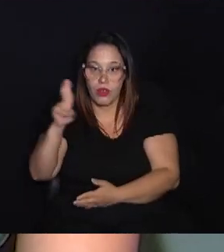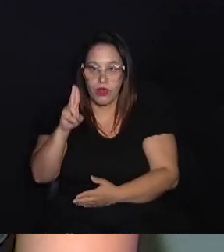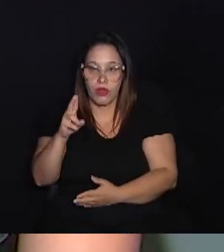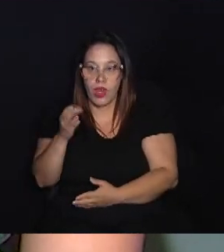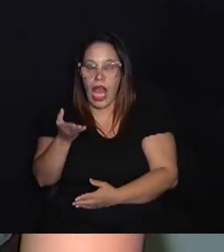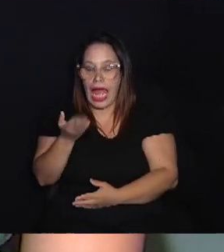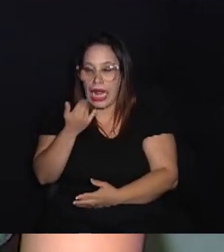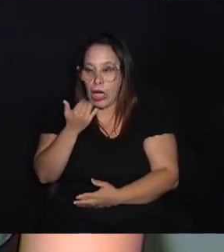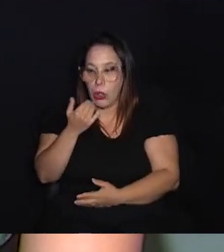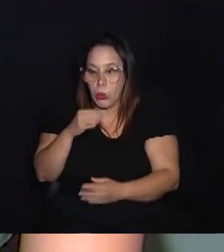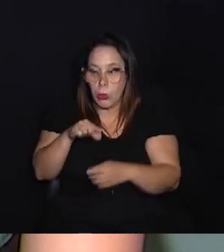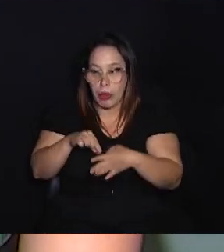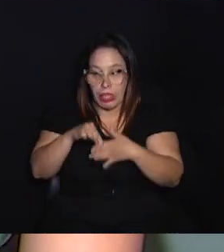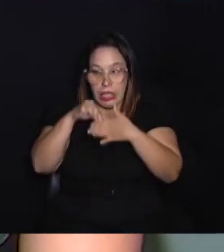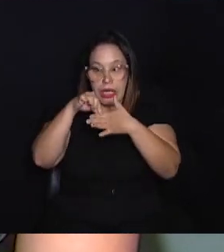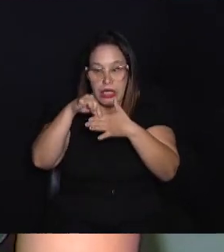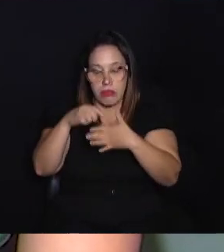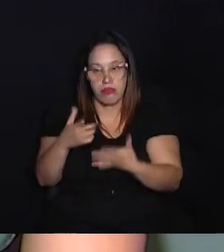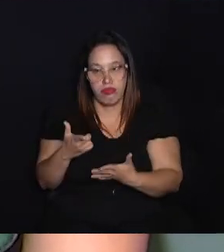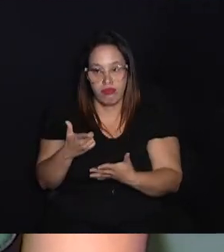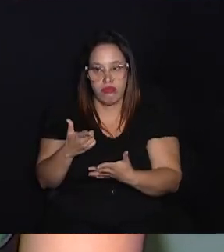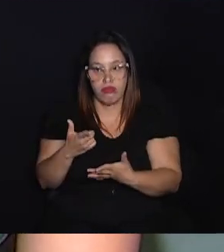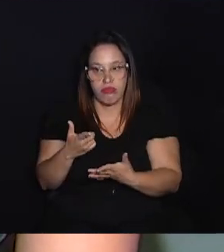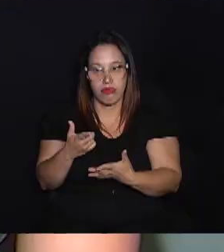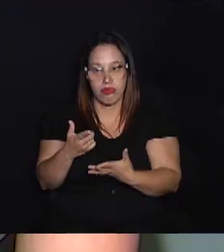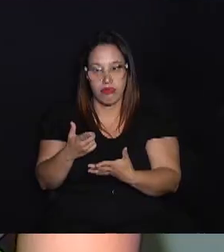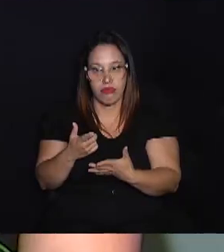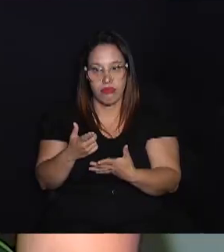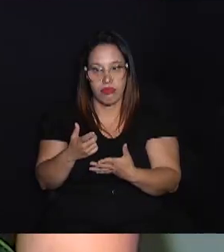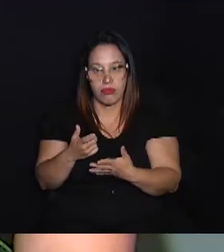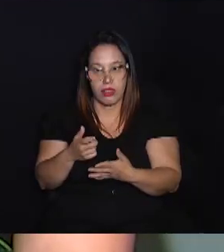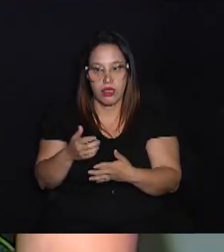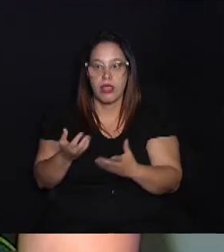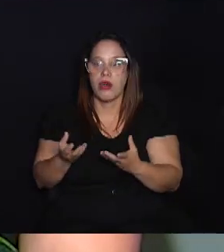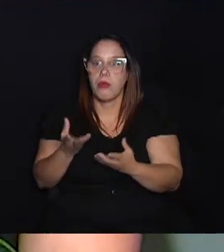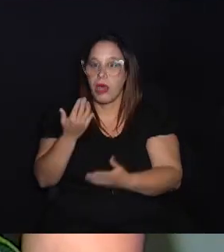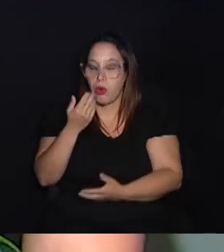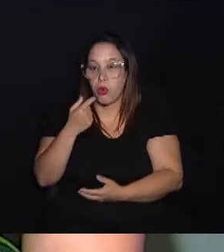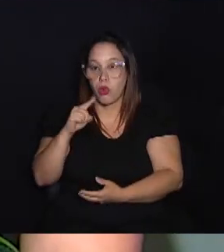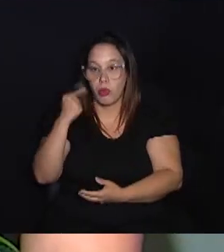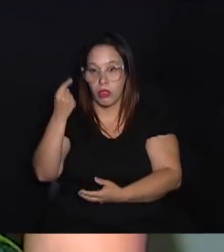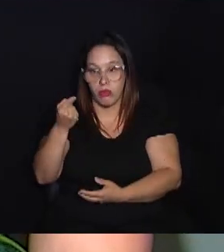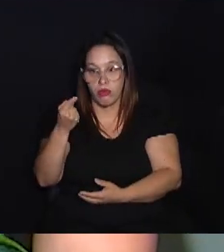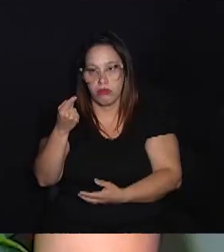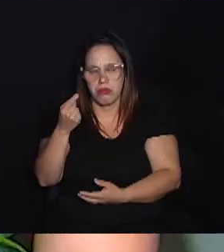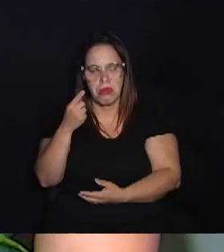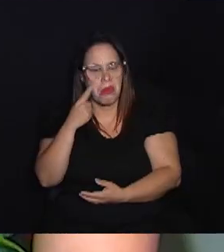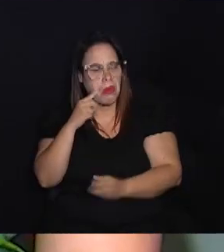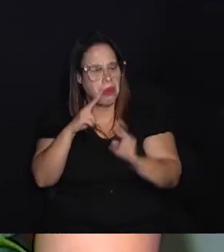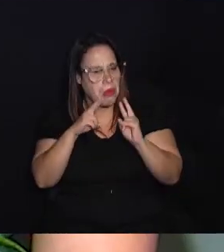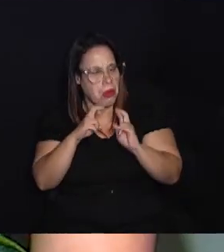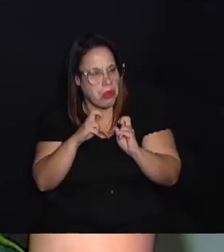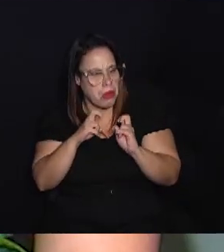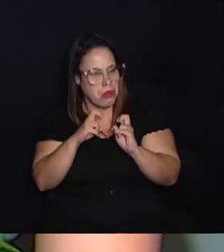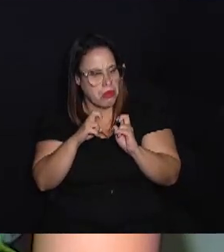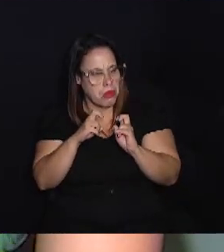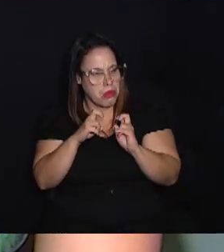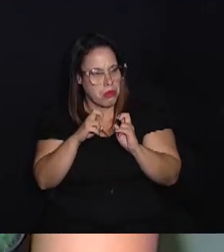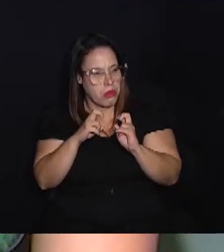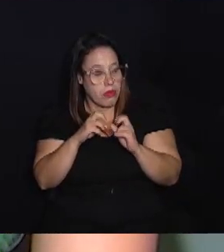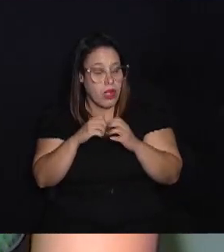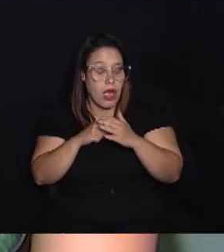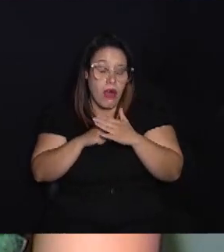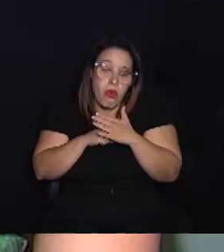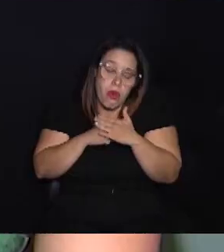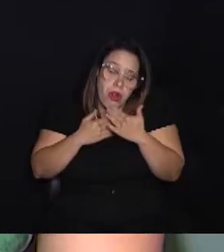carne, né? Então as pessoas criavam, né, para ter o consumo da carne. E aí eles começaram a perceber que era um animal extremamente dócil,